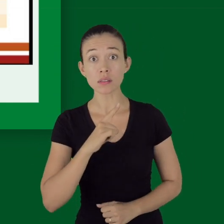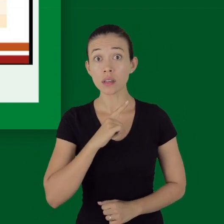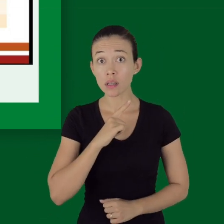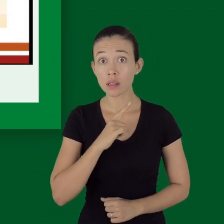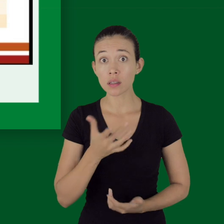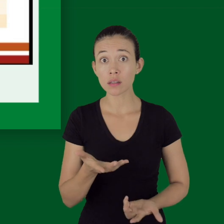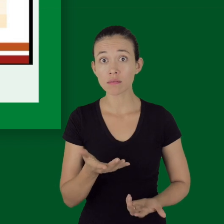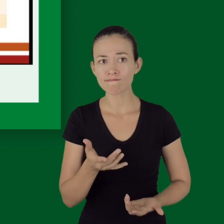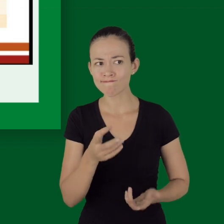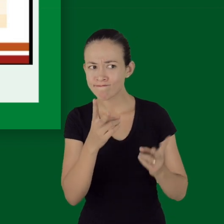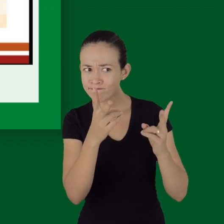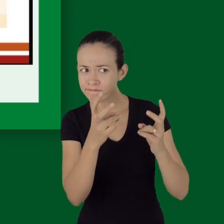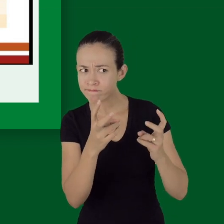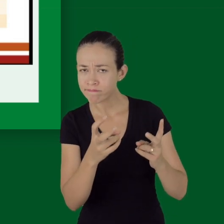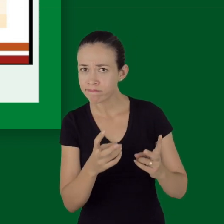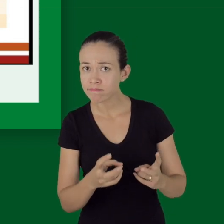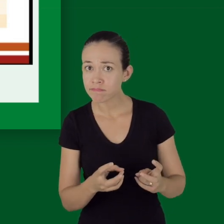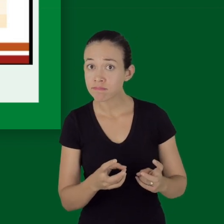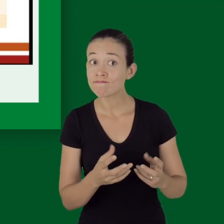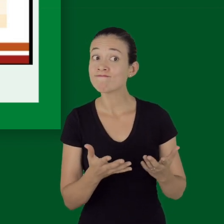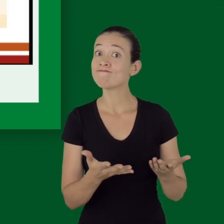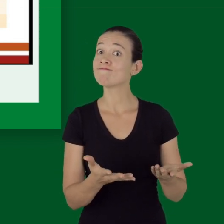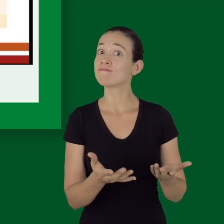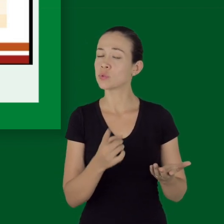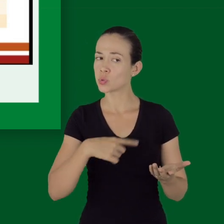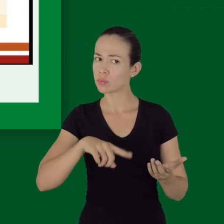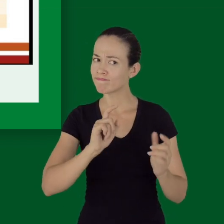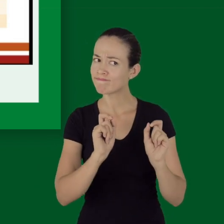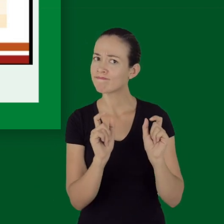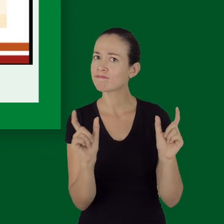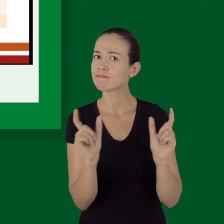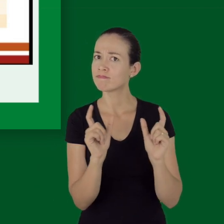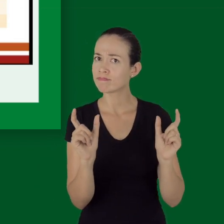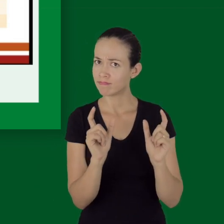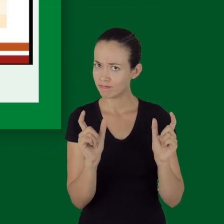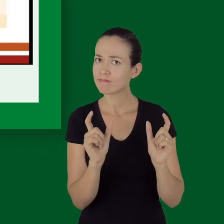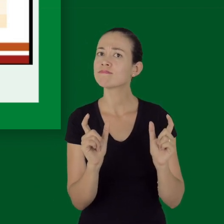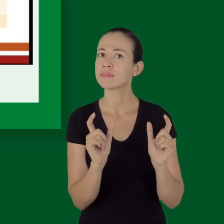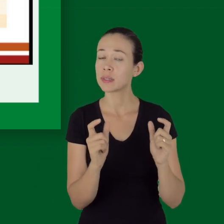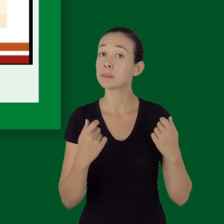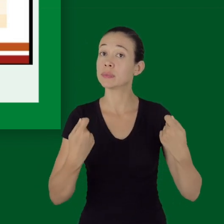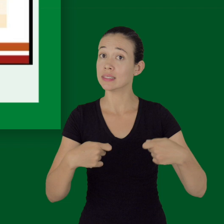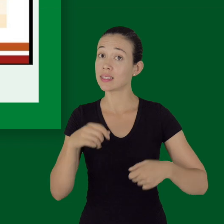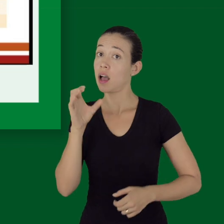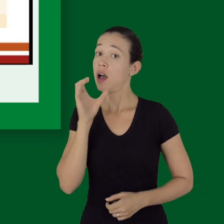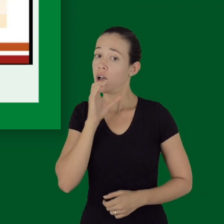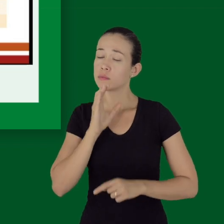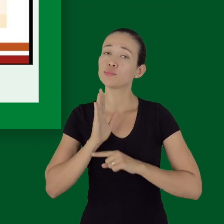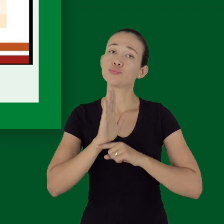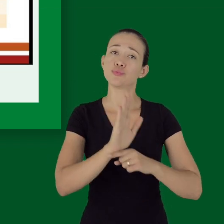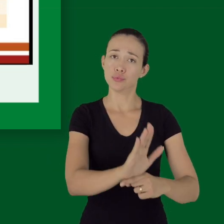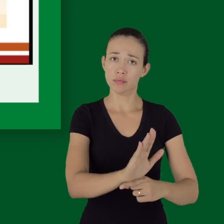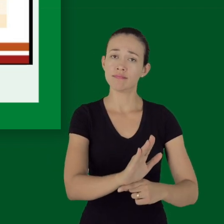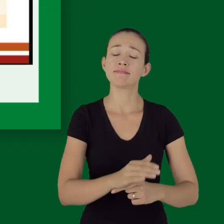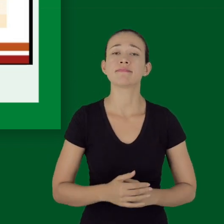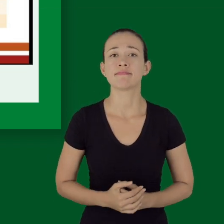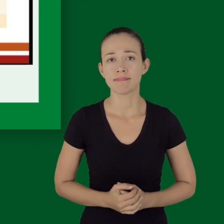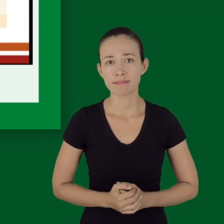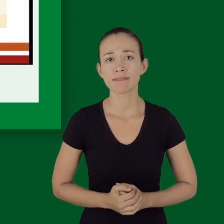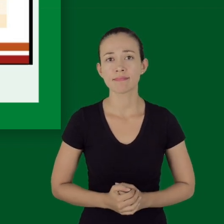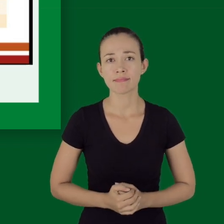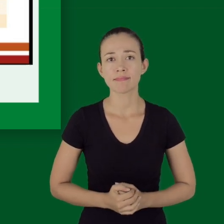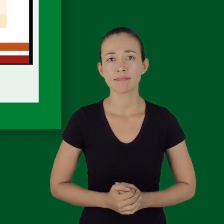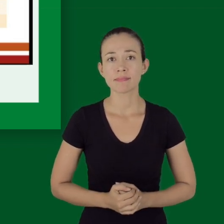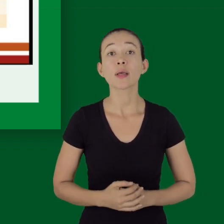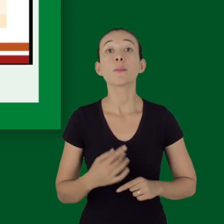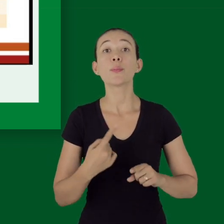abordagem, de intervenção a qualquer momento. Como um nível de alerta, um nível de gravidade aí desse evento lesivo aí da coluna, né?